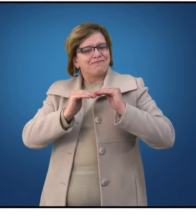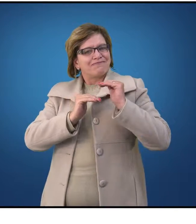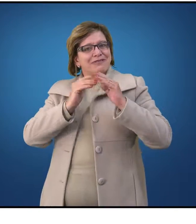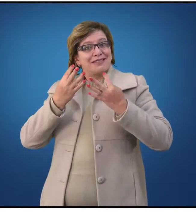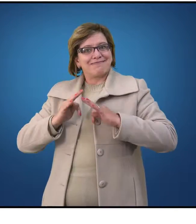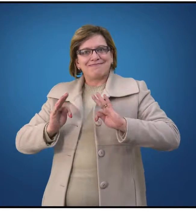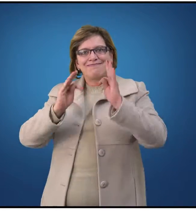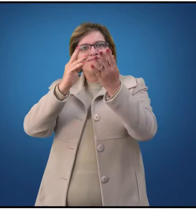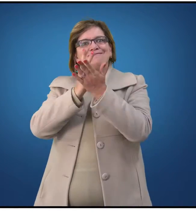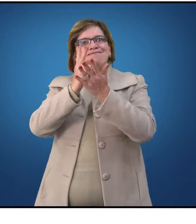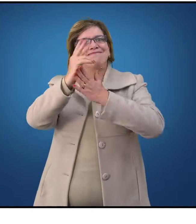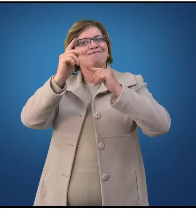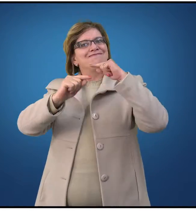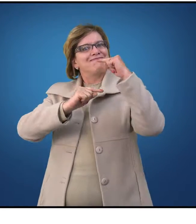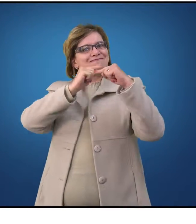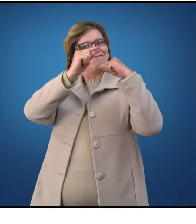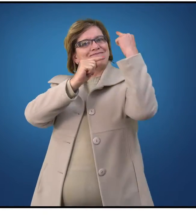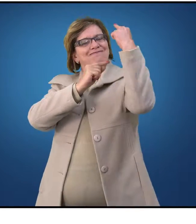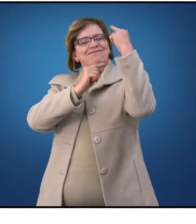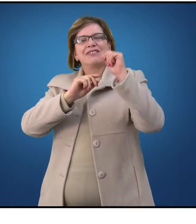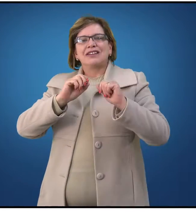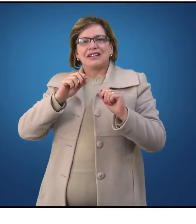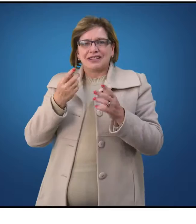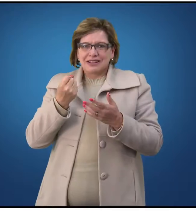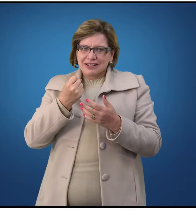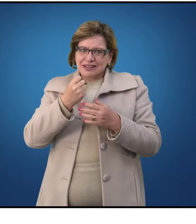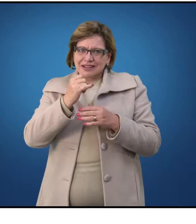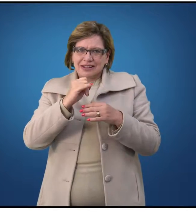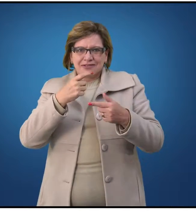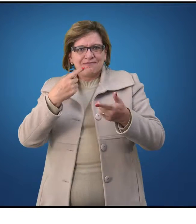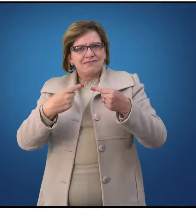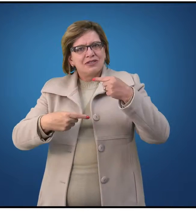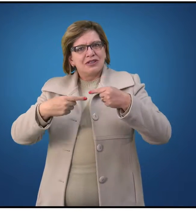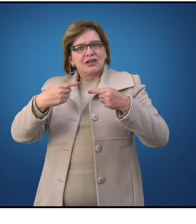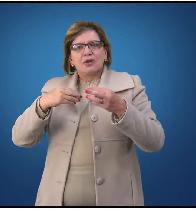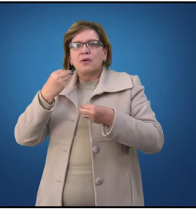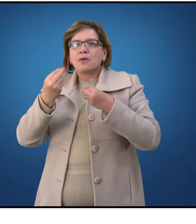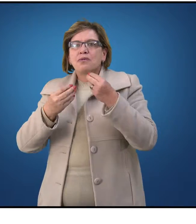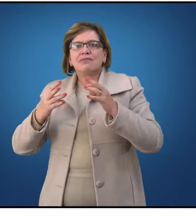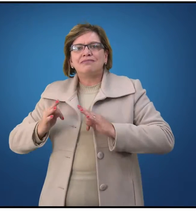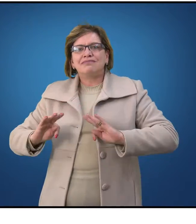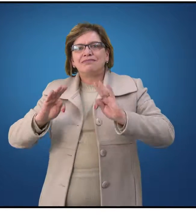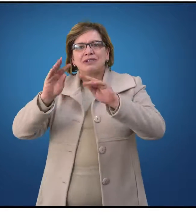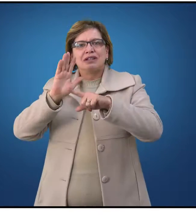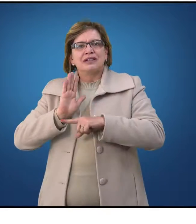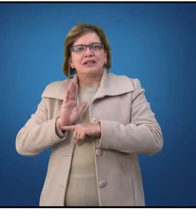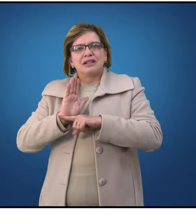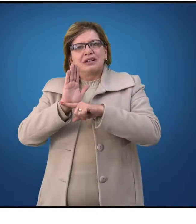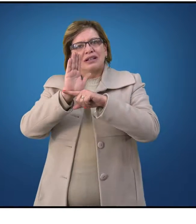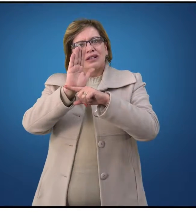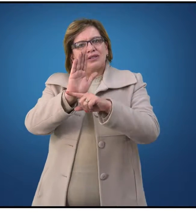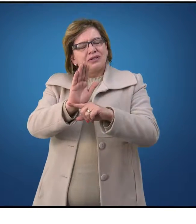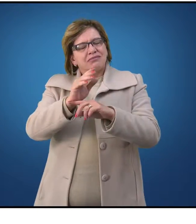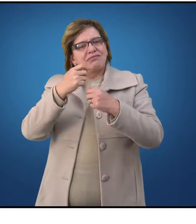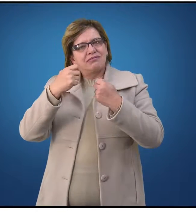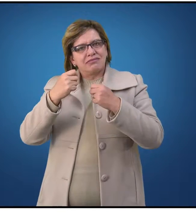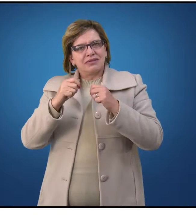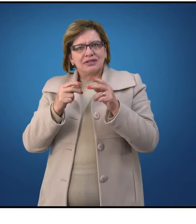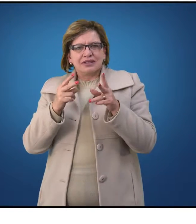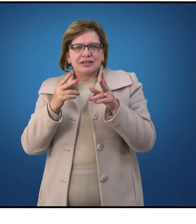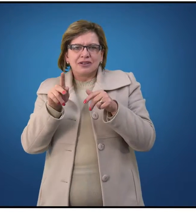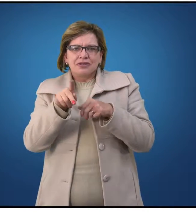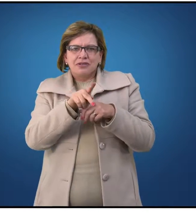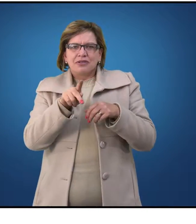evolução delas, né? E em se tratando dessa questão das contribuições dessas tecnologias para a educação, é necessário para que os